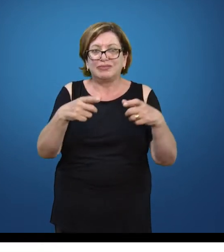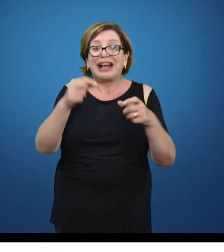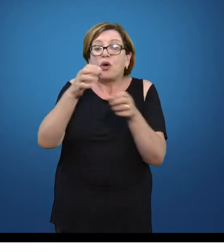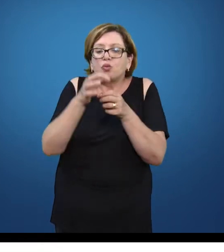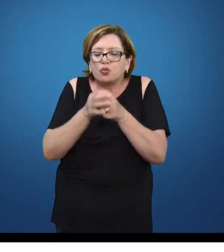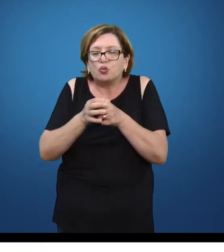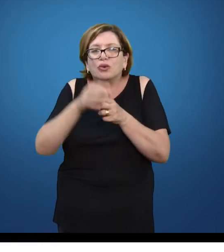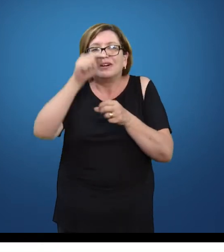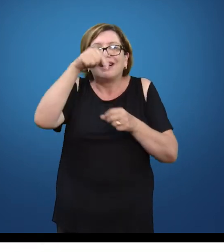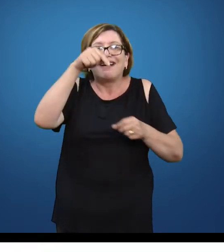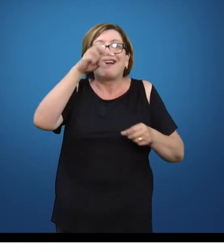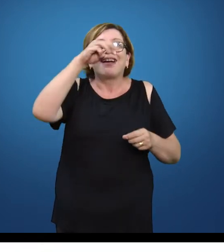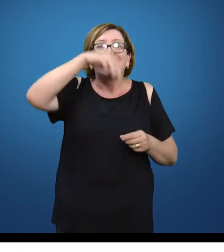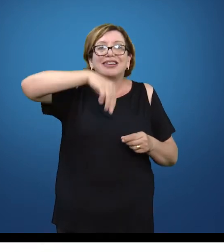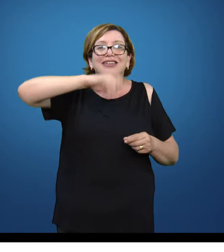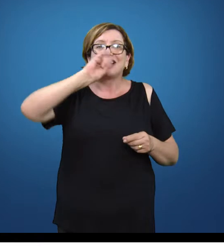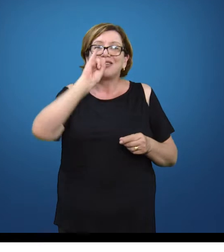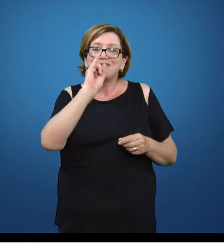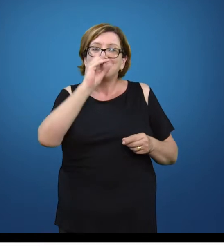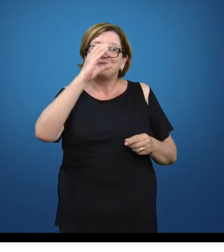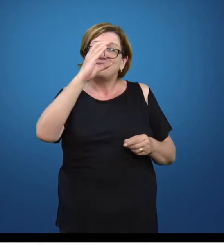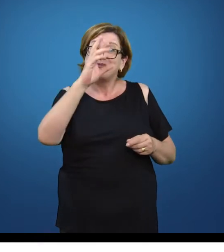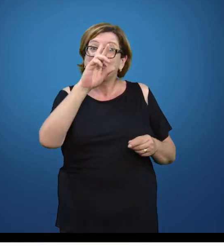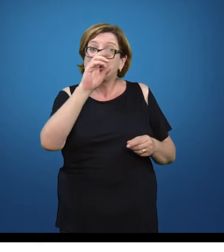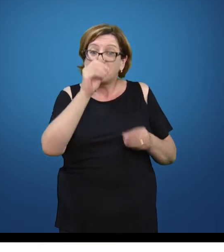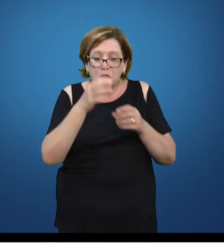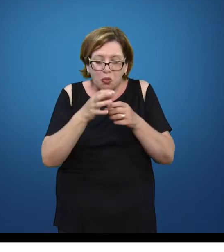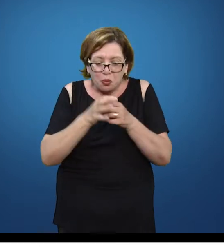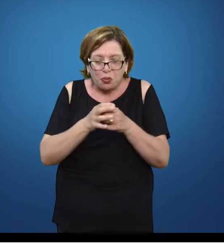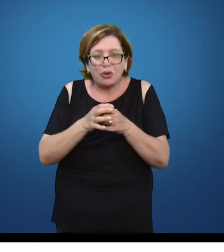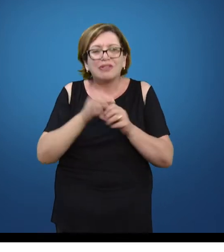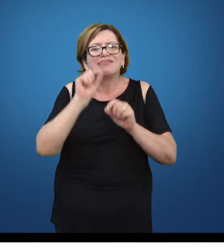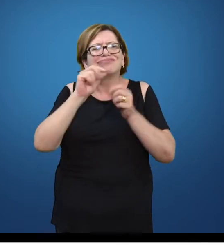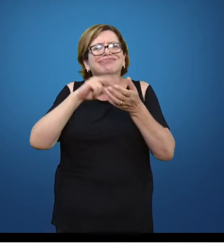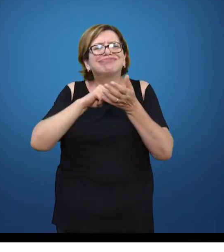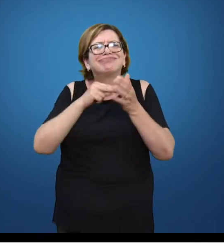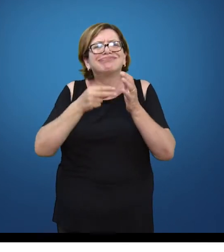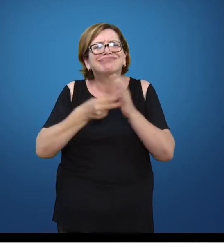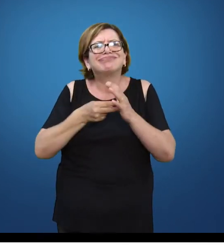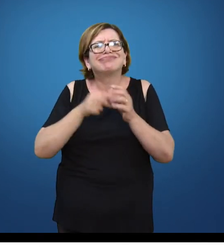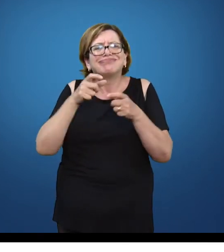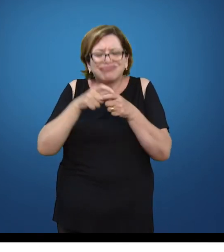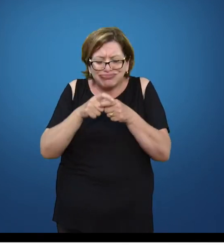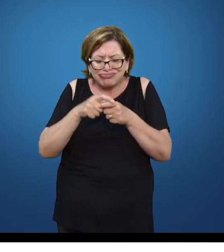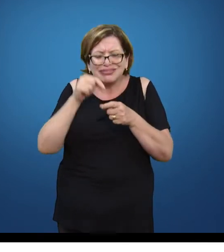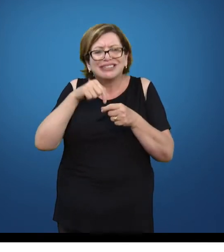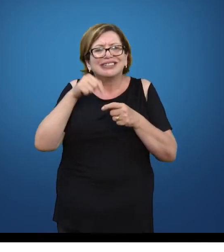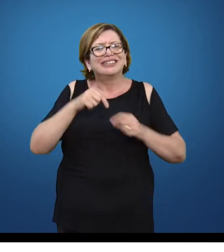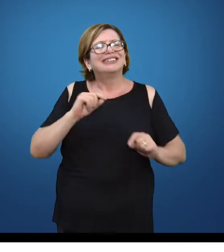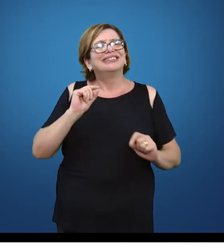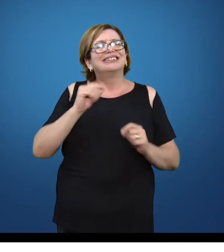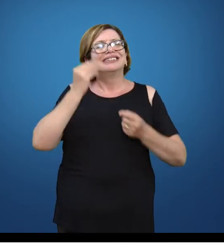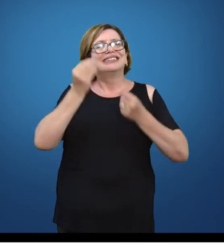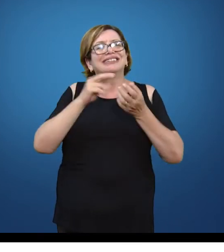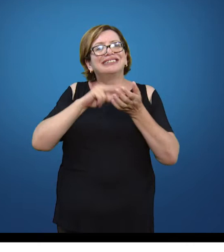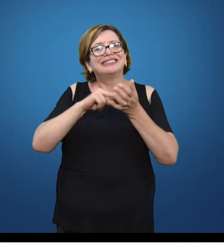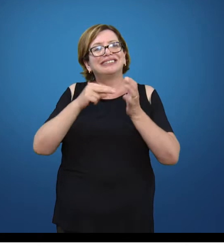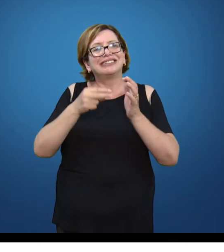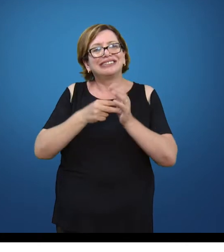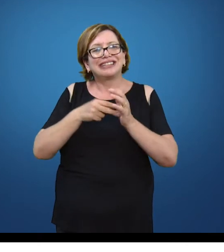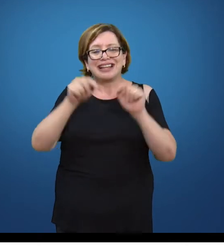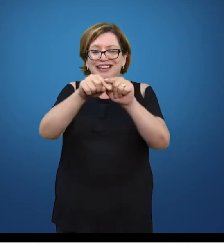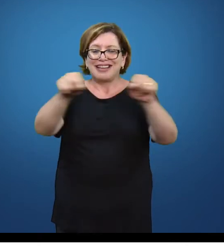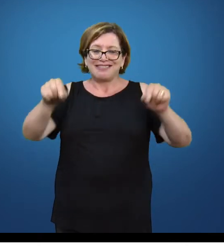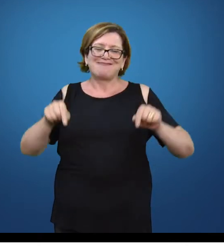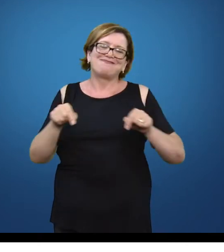meso, elas também atingem em nível micro. O que significa o nível micro? Significa a sala de